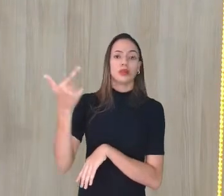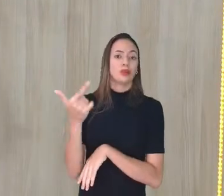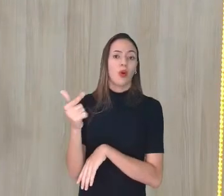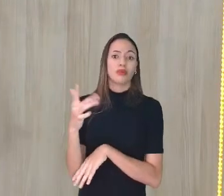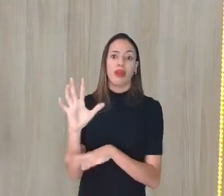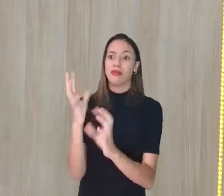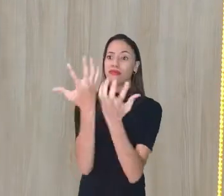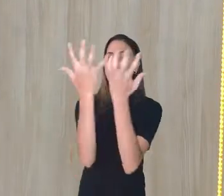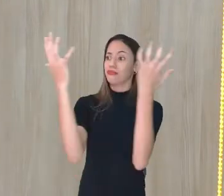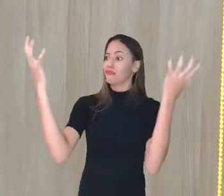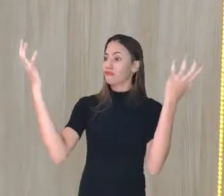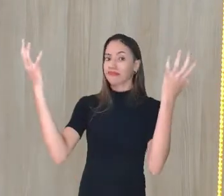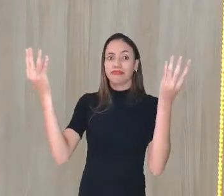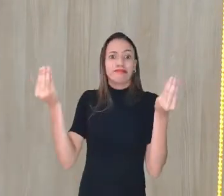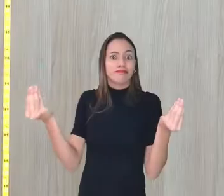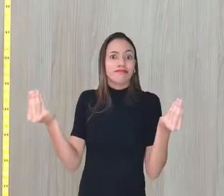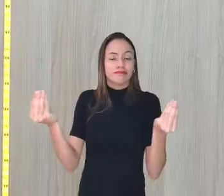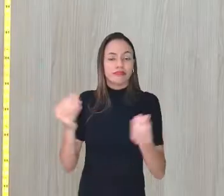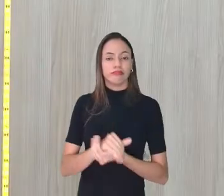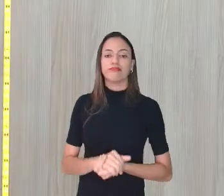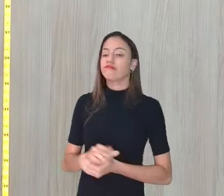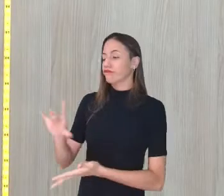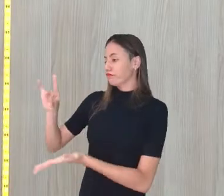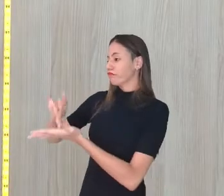árvore. Não é Exatamente. isso? E quando está falando,